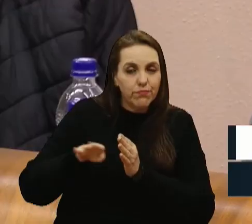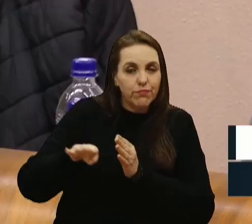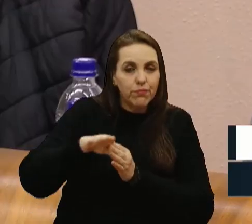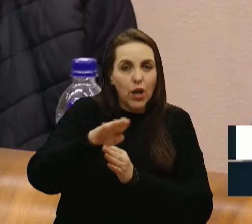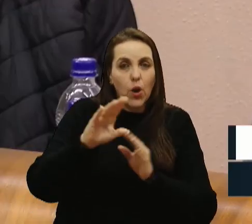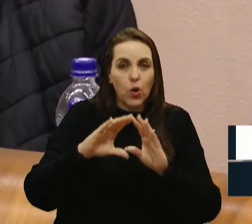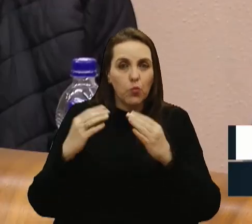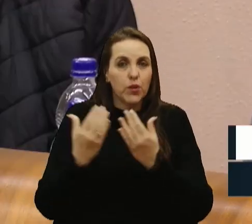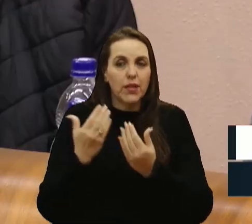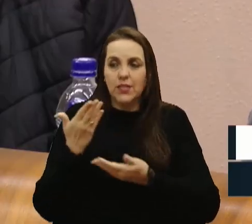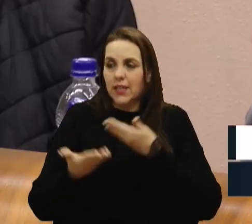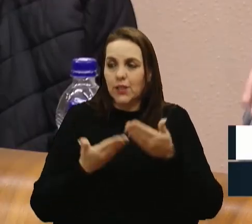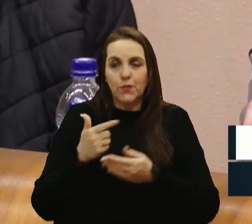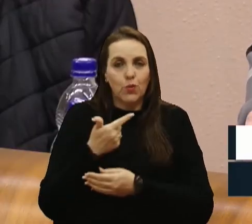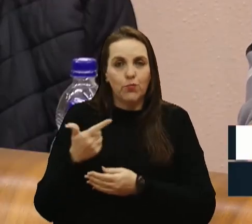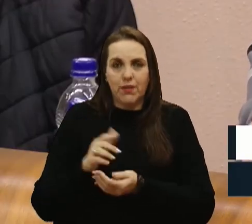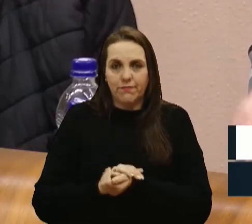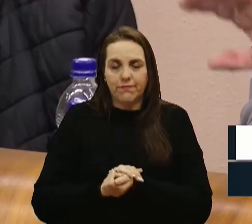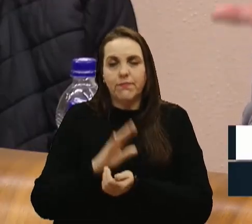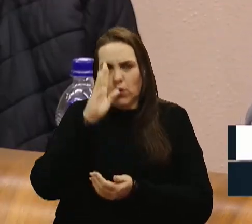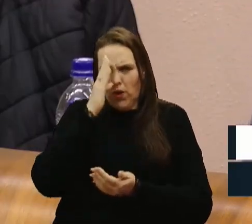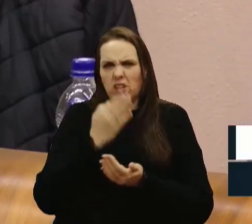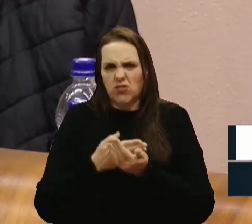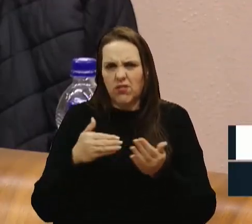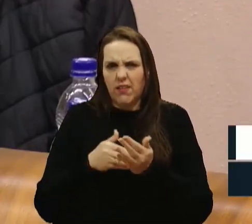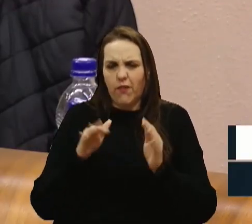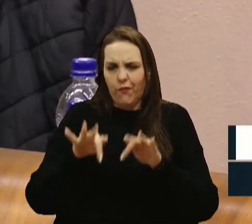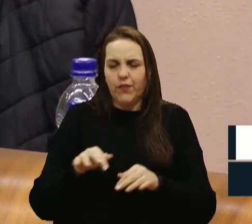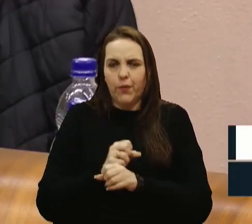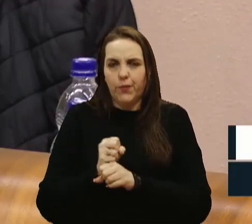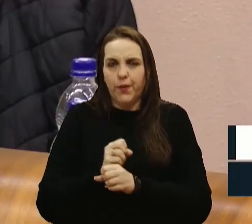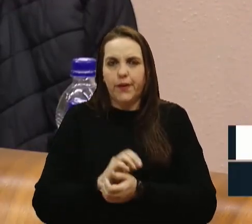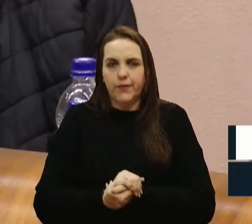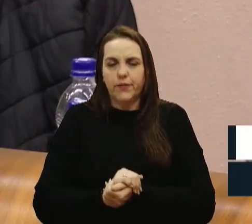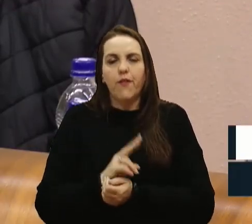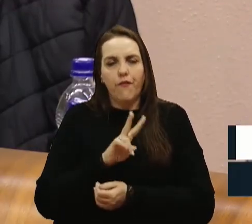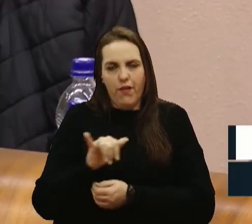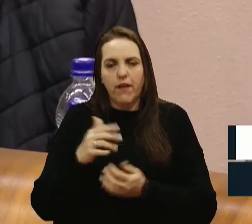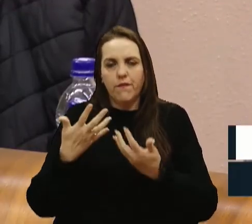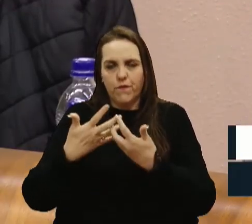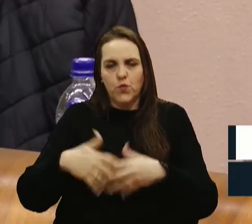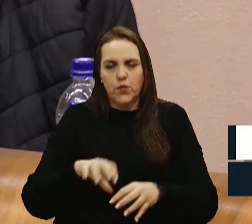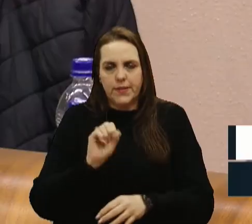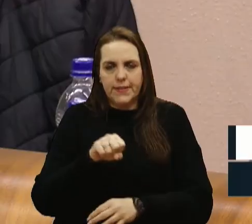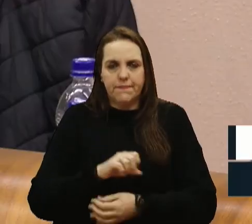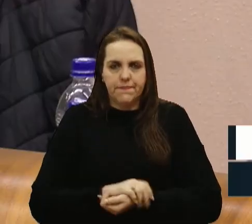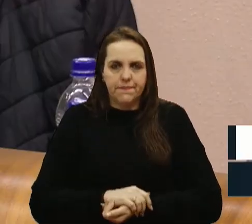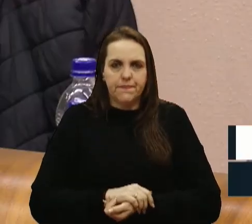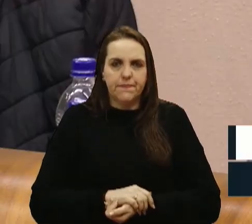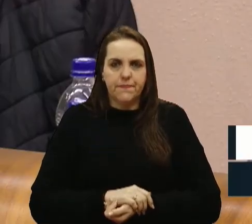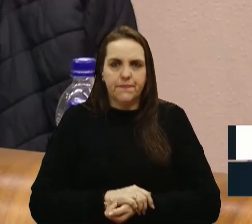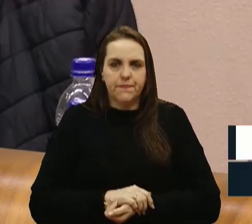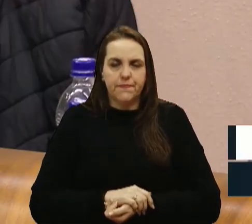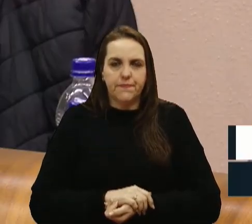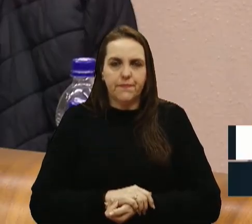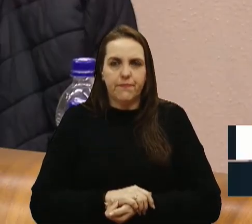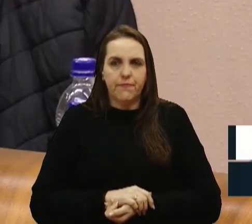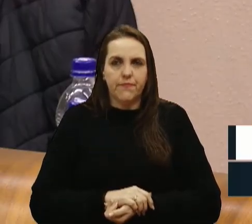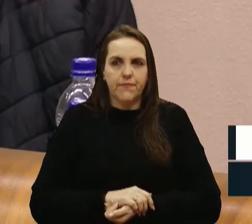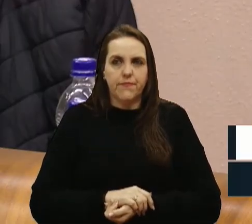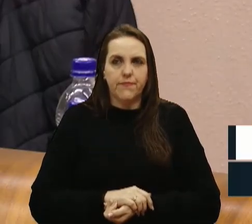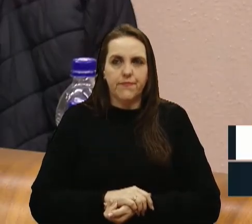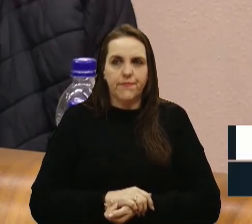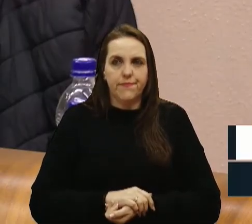que não estão sendo atendidas. Esse, acredito que até o final do ano já esteja em pleno funcionamento. Tá? Bom...